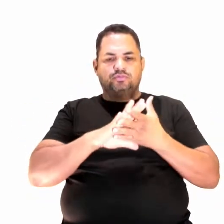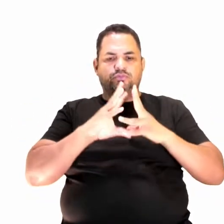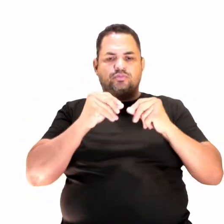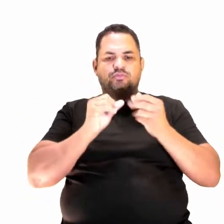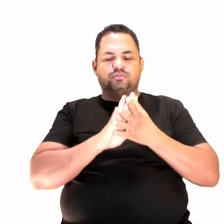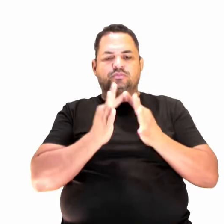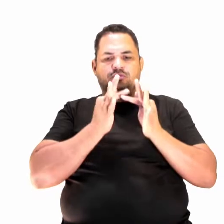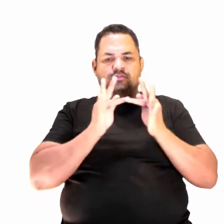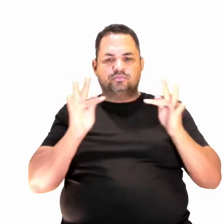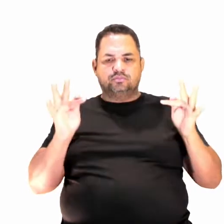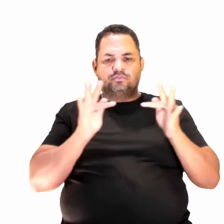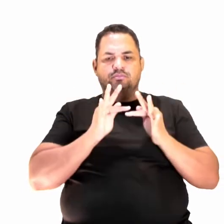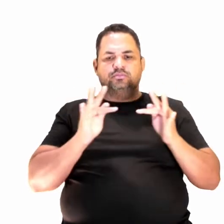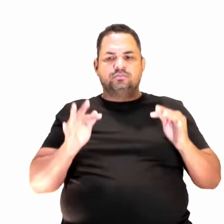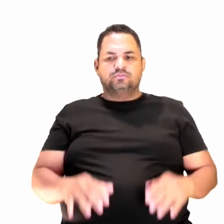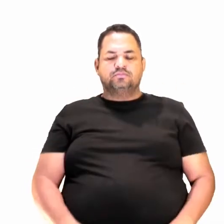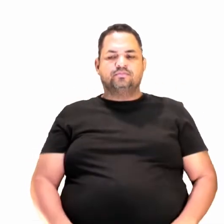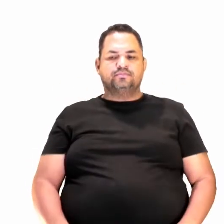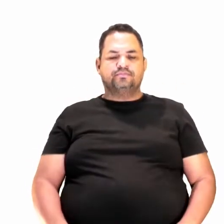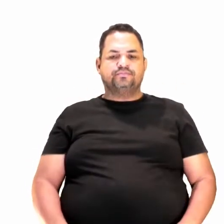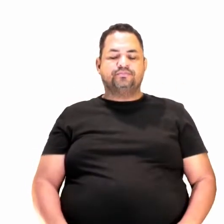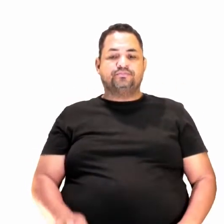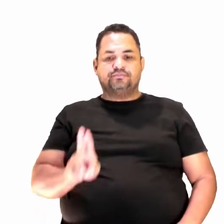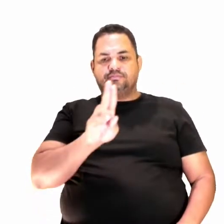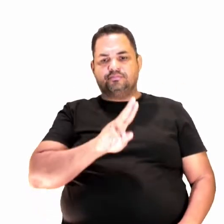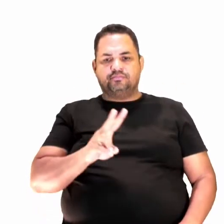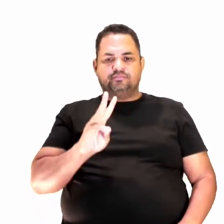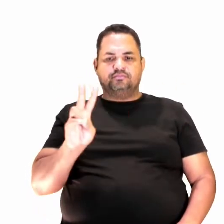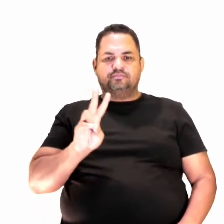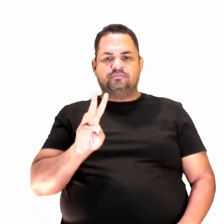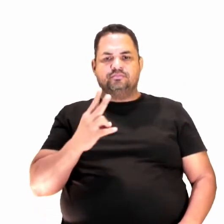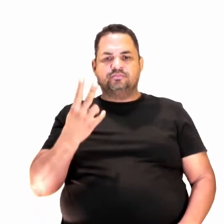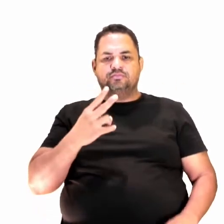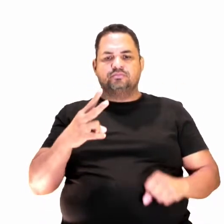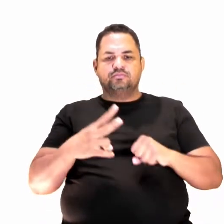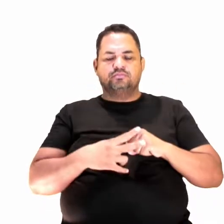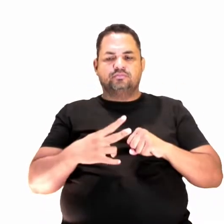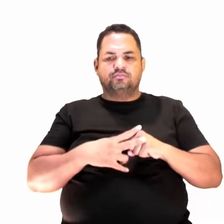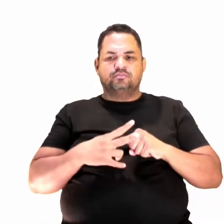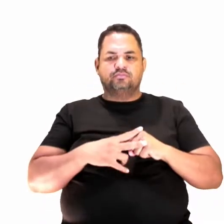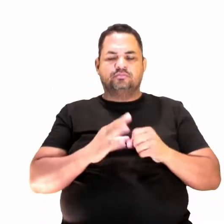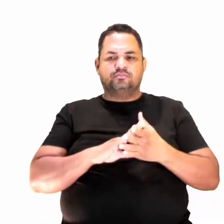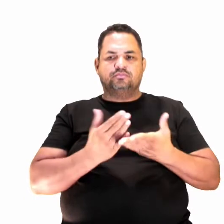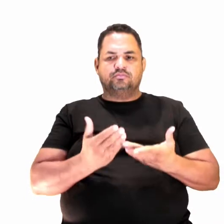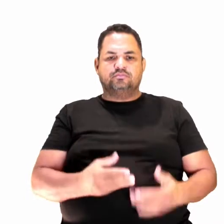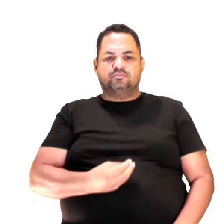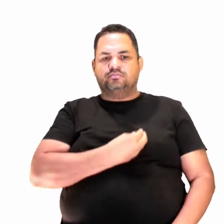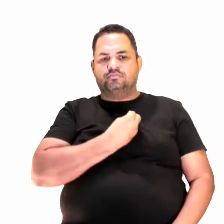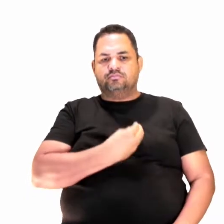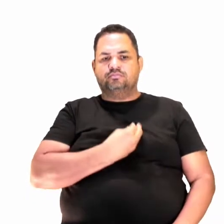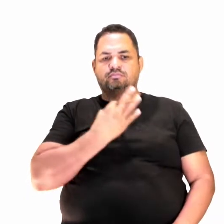que são magras, mas não tão magras assim, certo? Uma coisa assim,